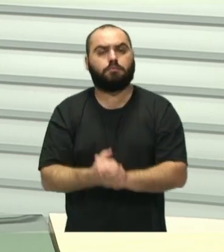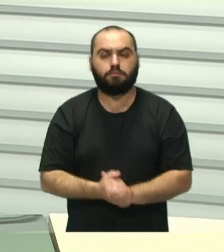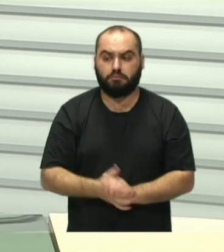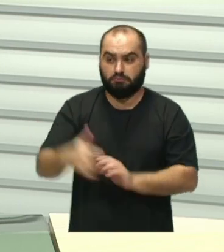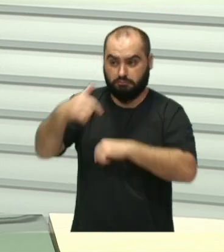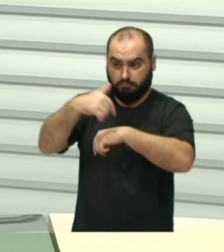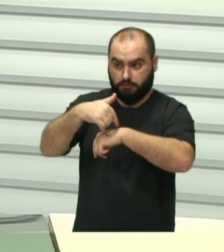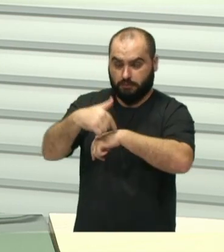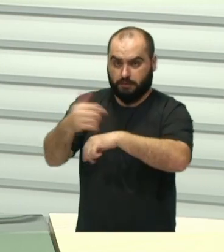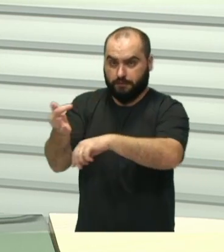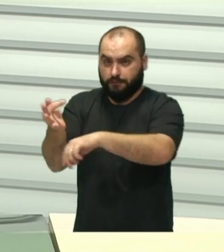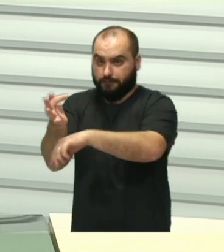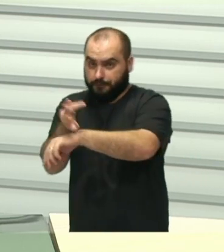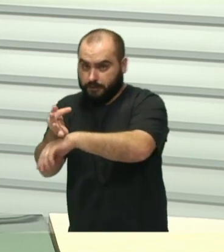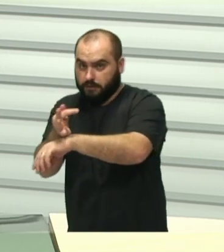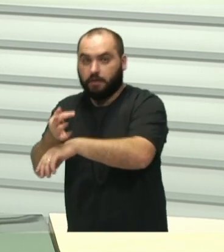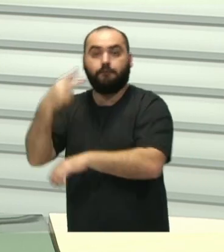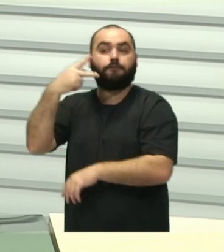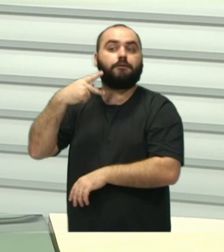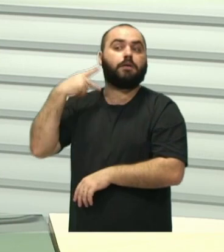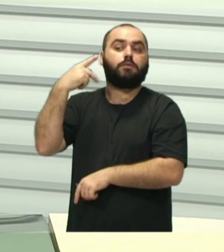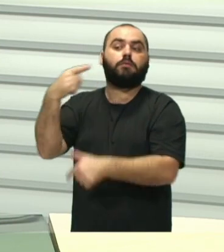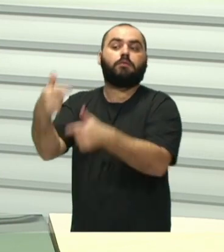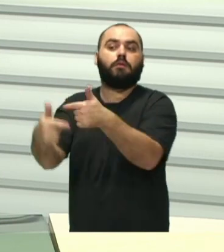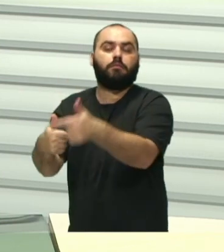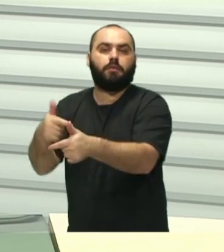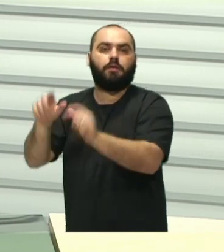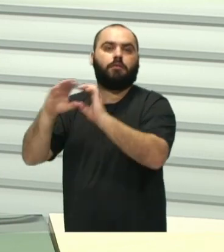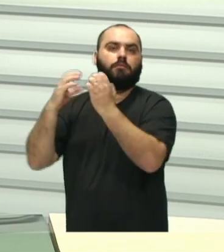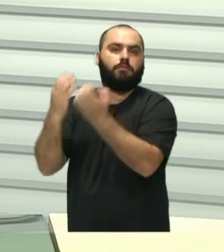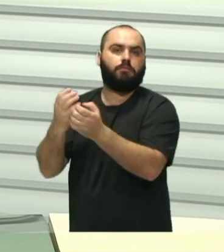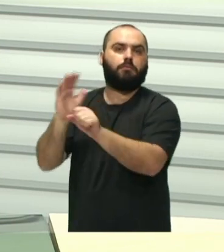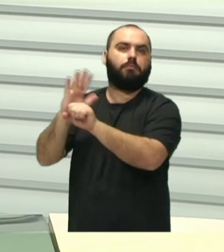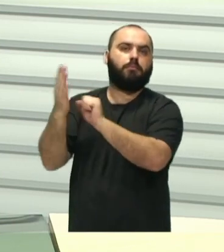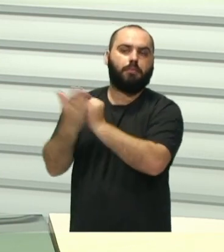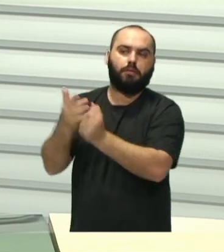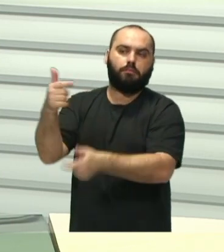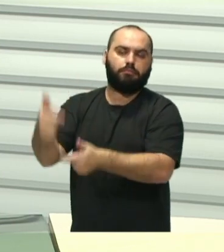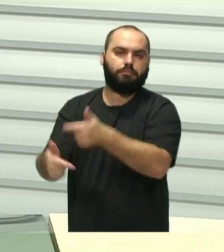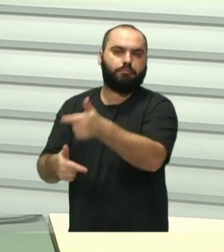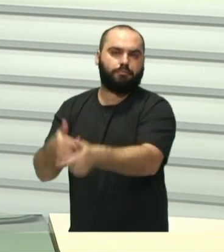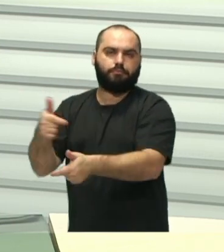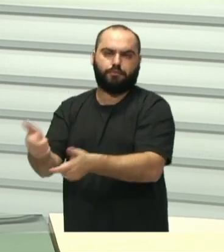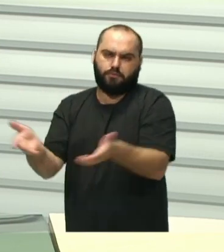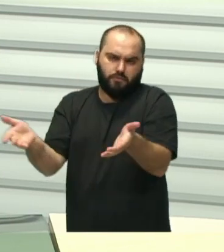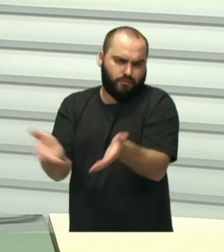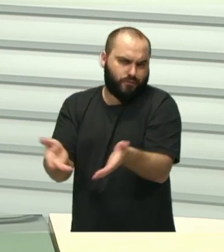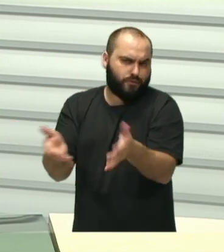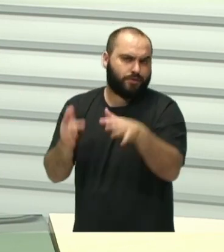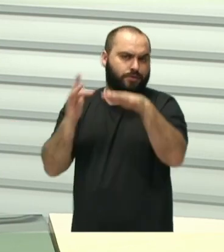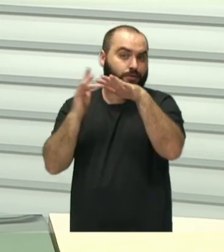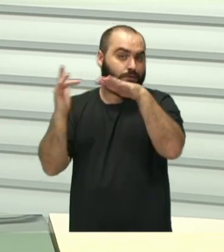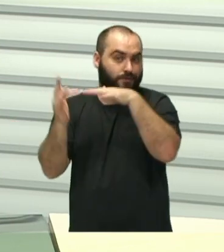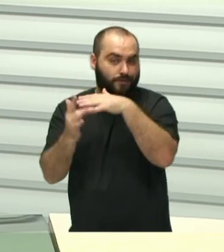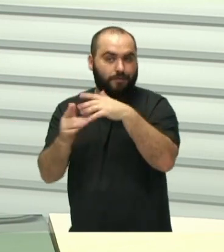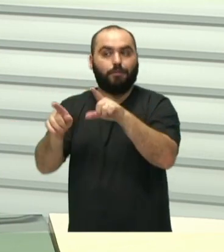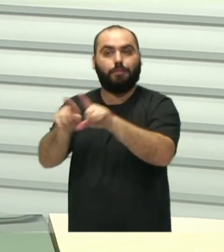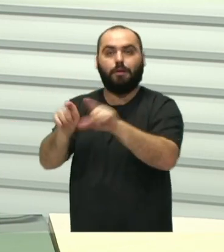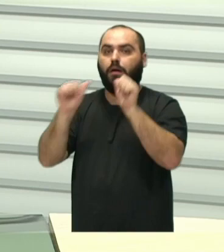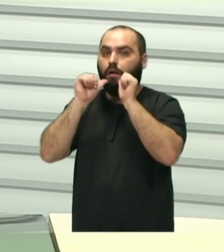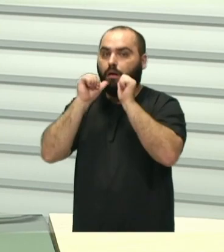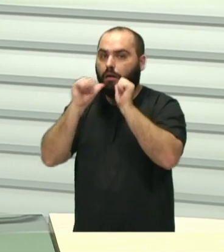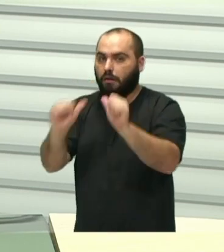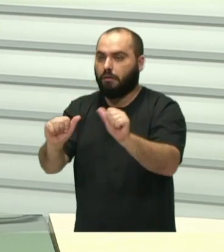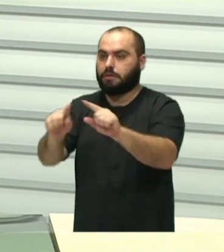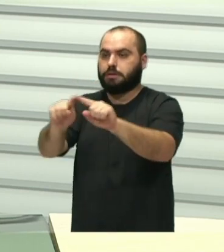os vereadores sempre estão atuando nas suas bases as suas comunidades nos seus bairros é hoje com a gente sociais e Assessoria também